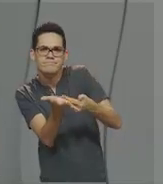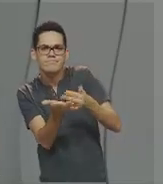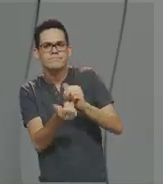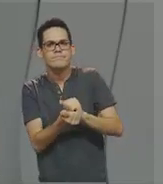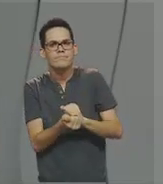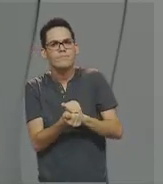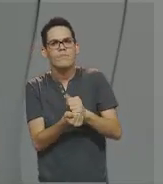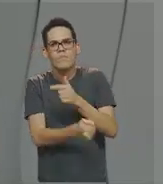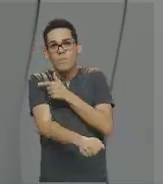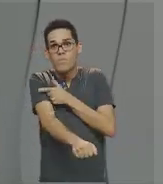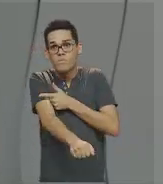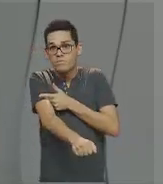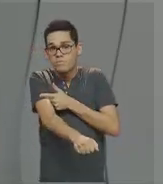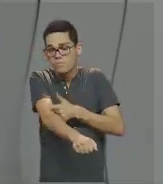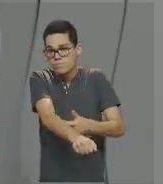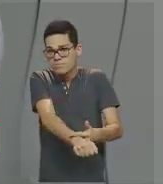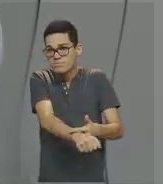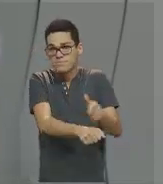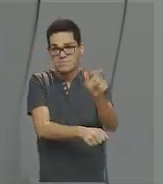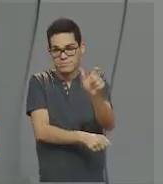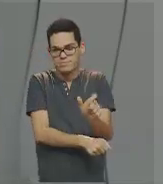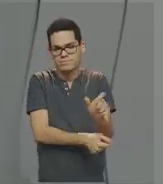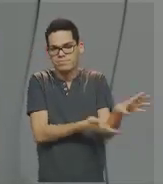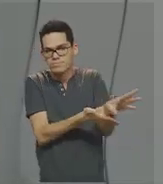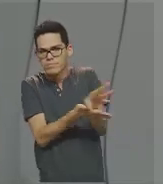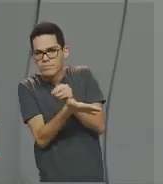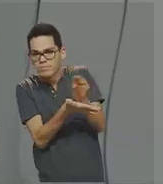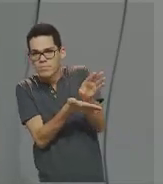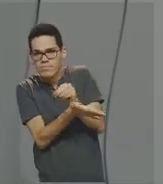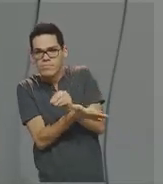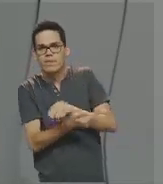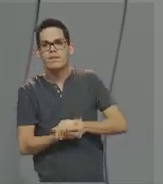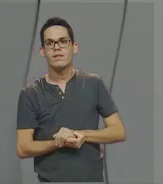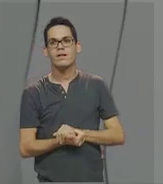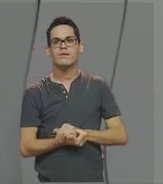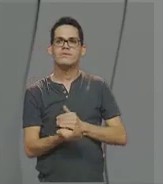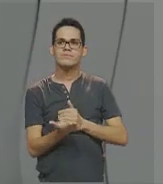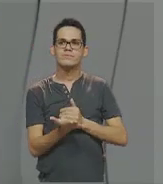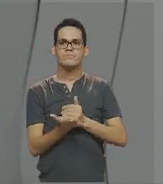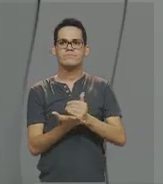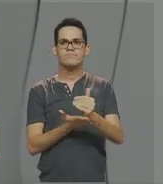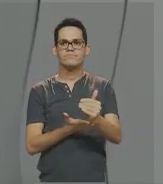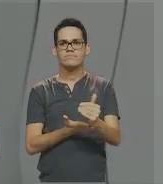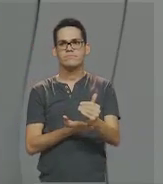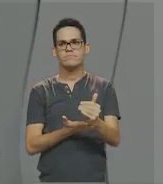o comportamento de alguém, Então, começou-se, inicialmente,